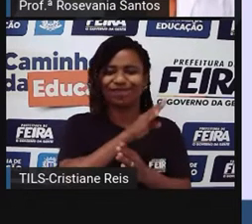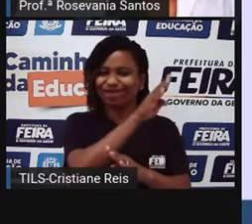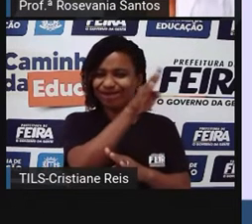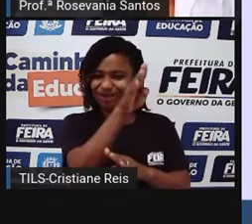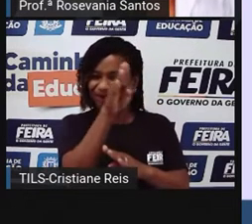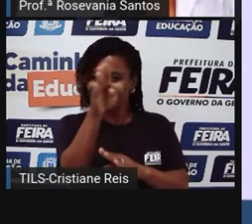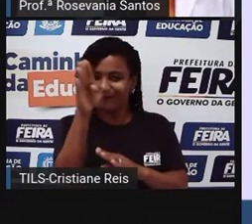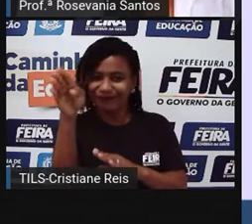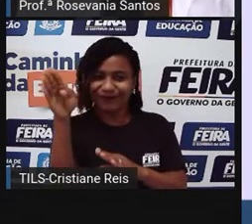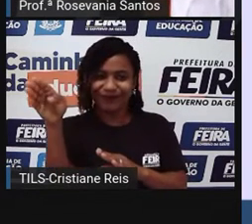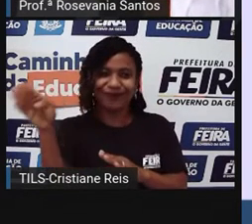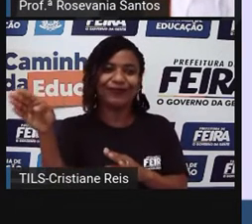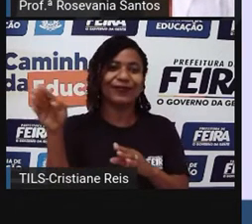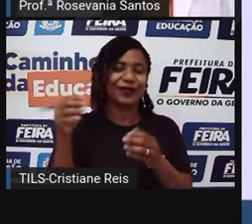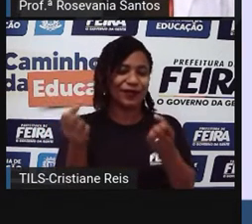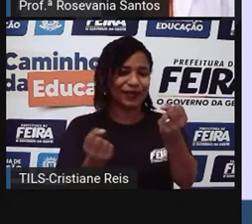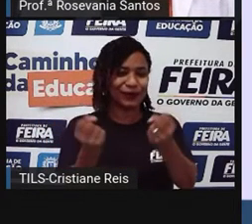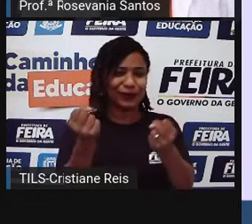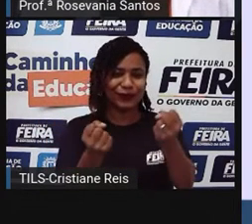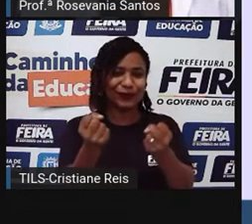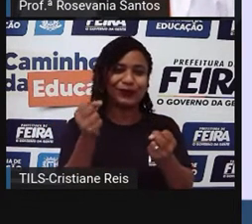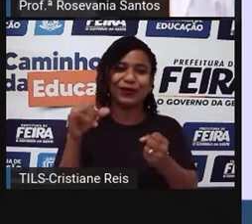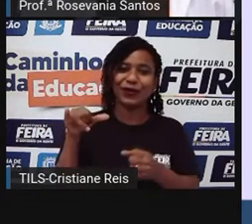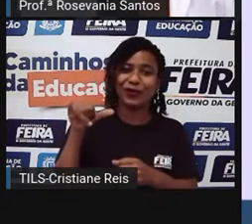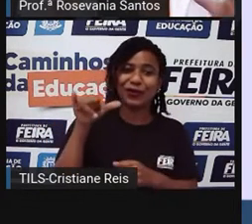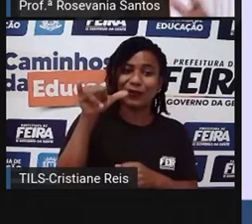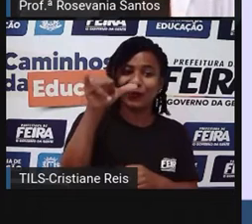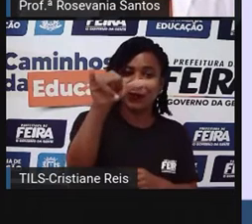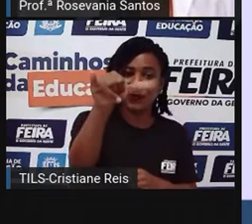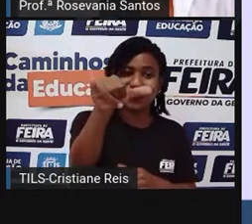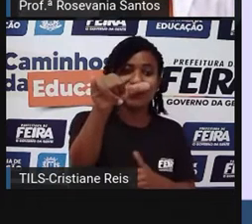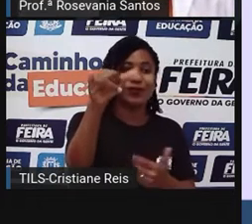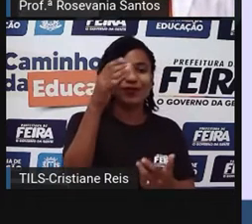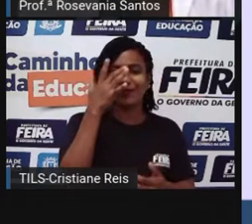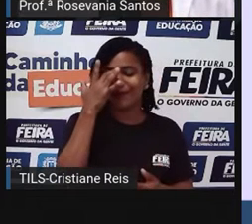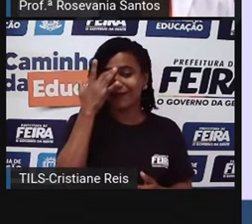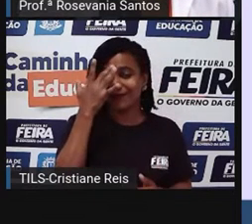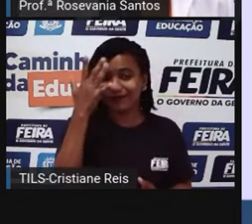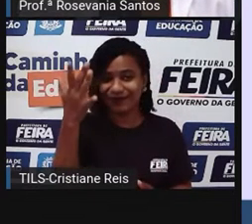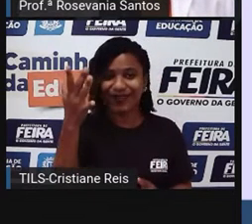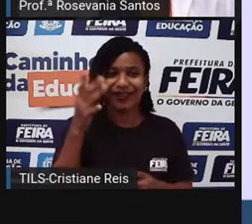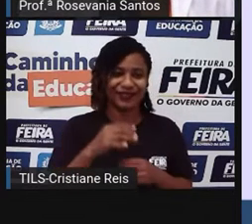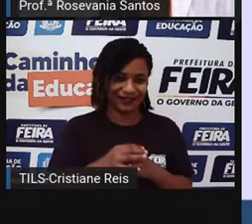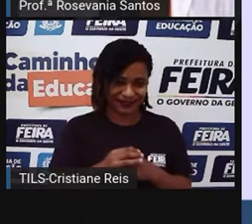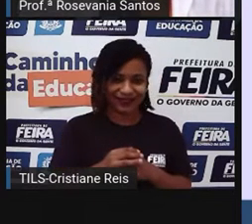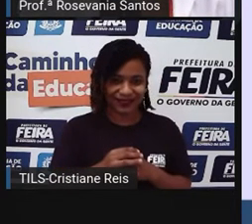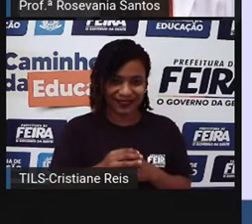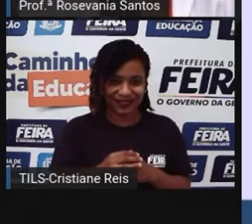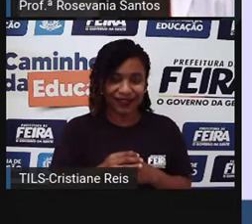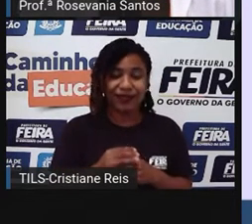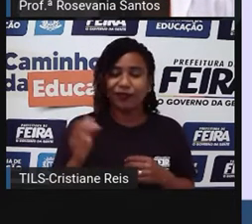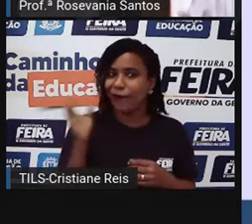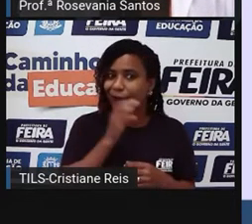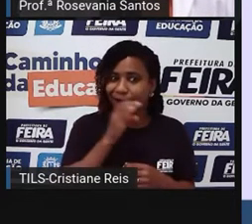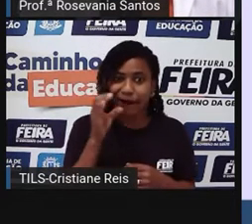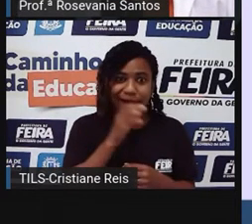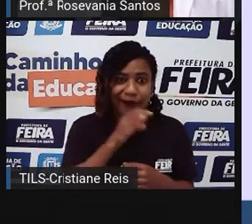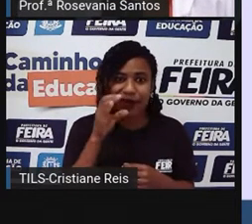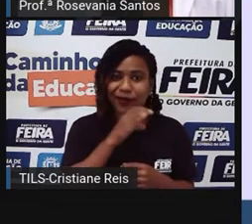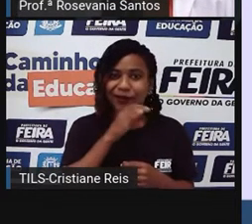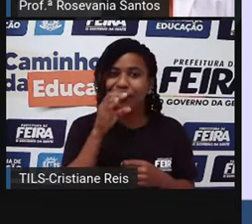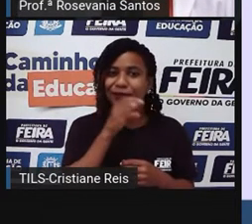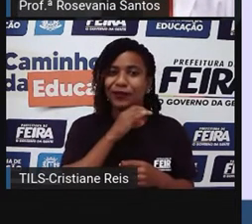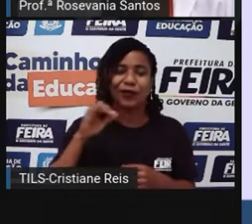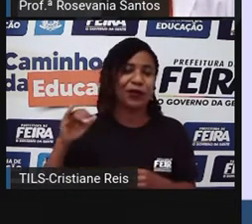essa é uma das características do mundo globalizado. Os transportes, eles, né, cada vez que passa, ficaram mais velozes e levando